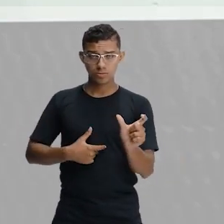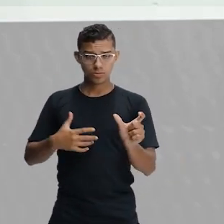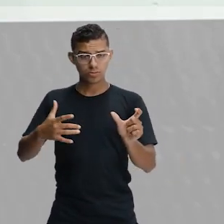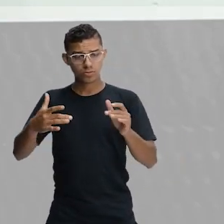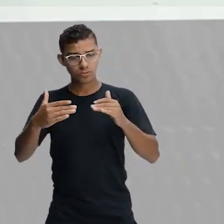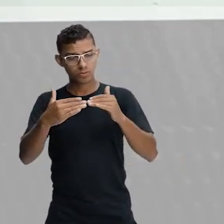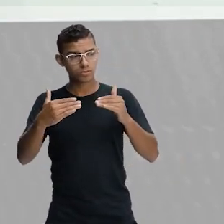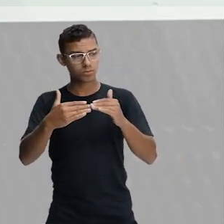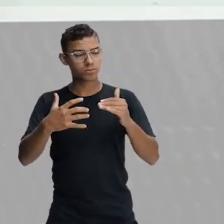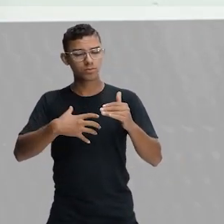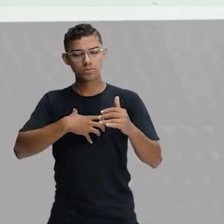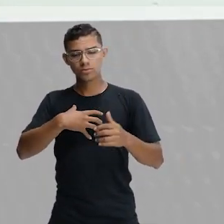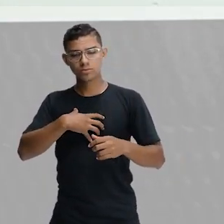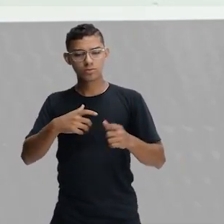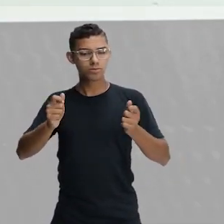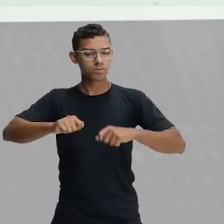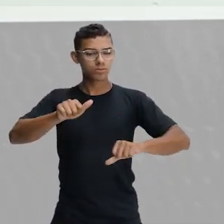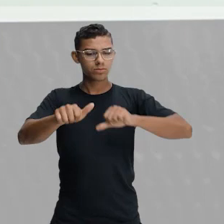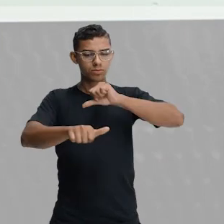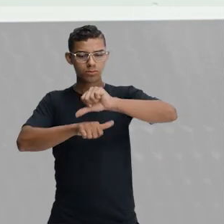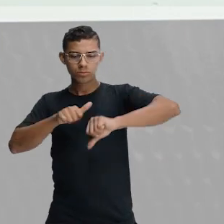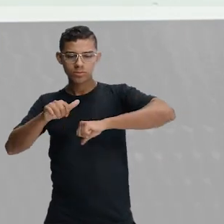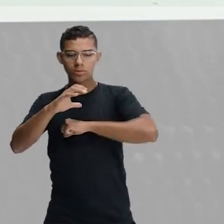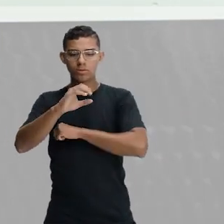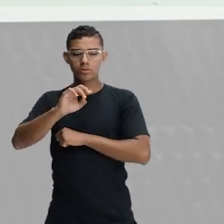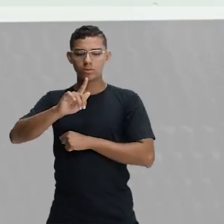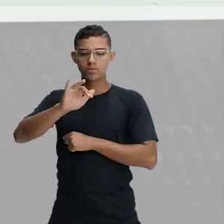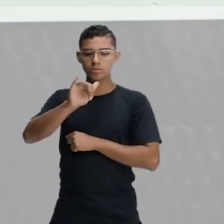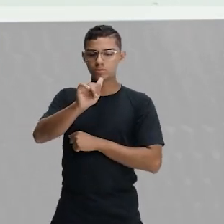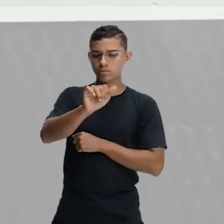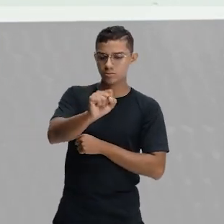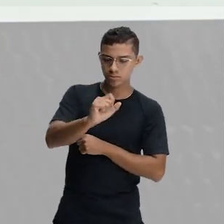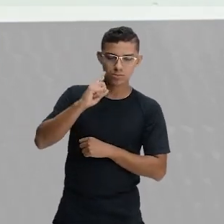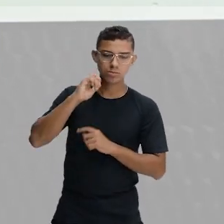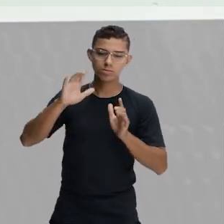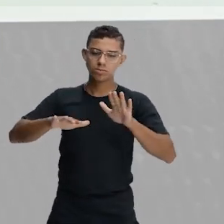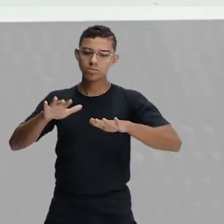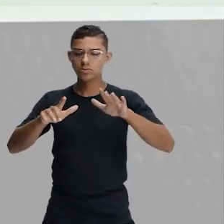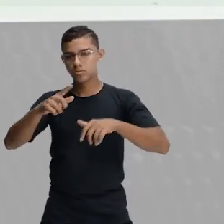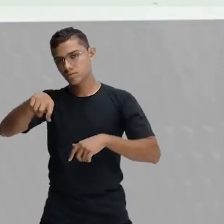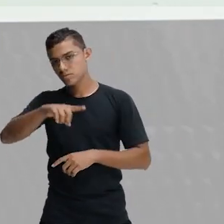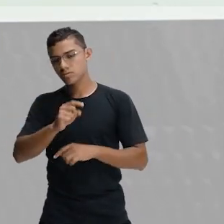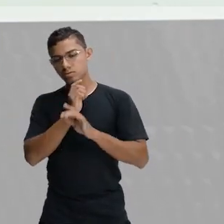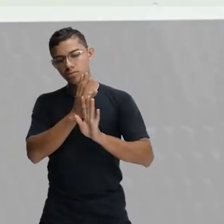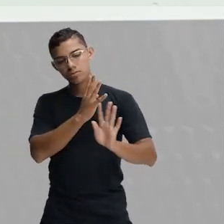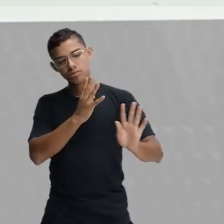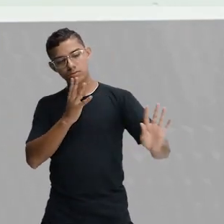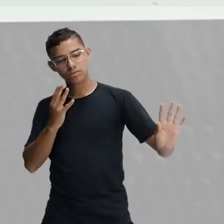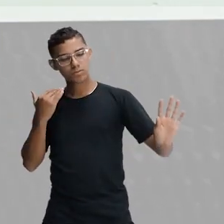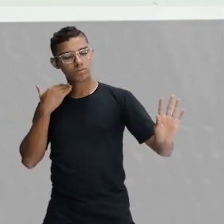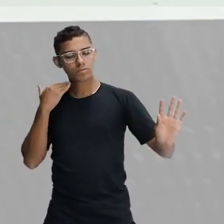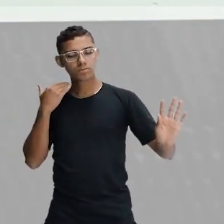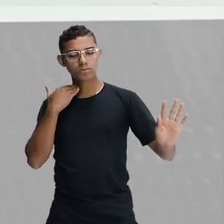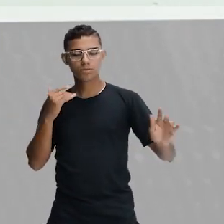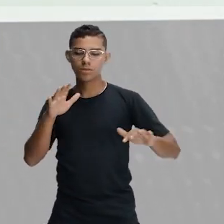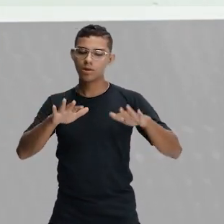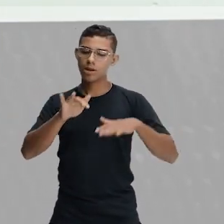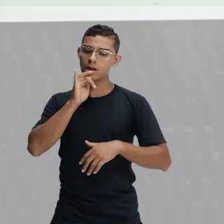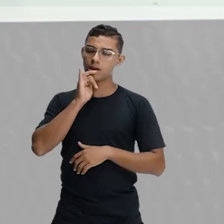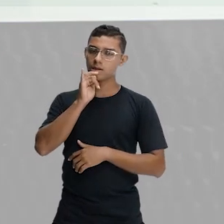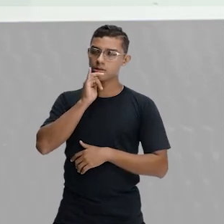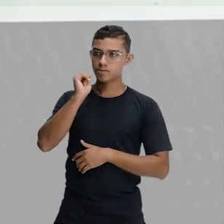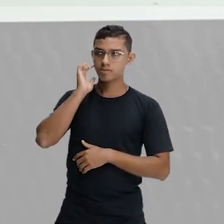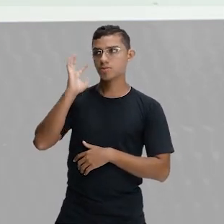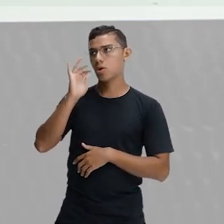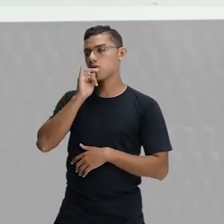carga, né? No caso dessa eletrização. Você já deve ter visto, né, na fila de banco, por exemplo,